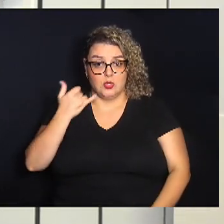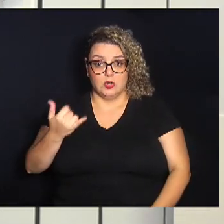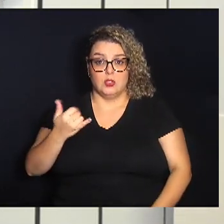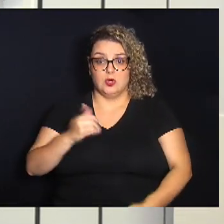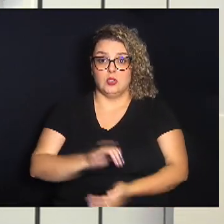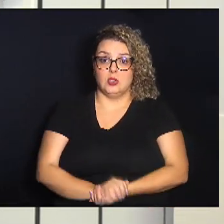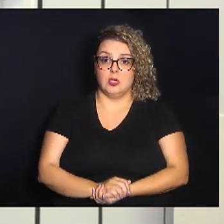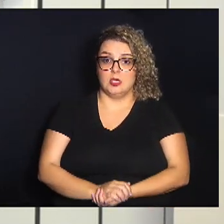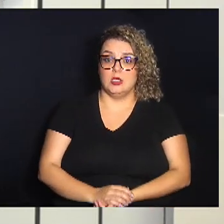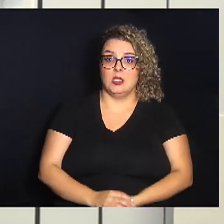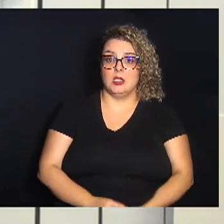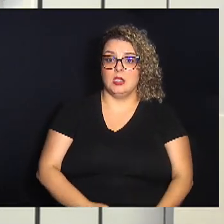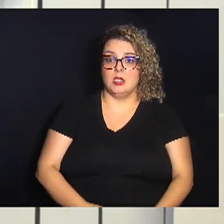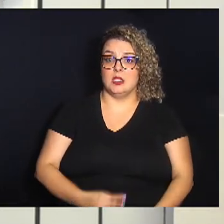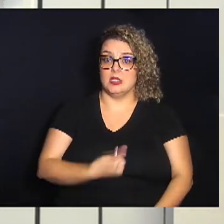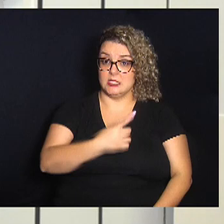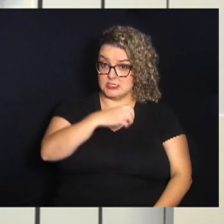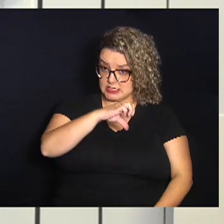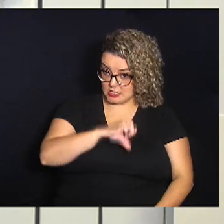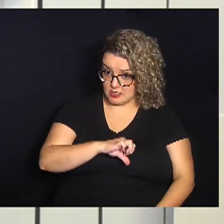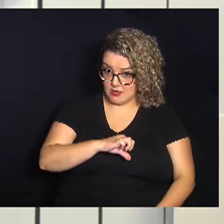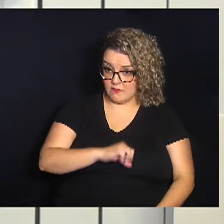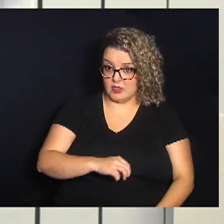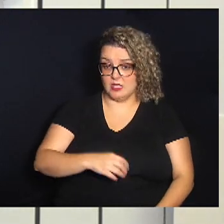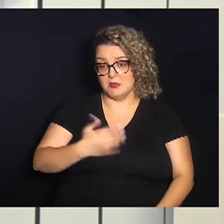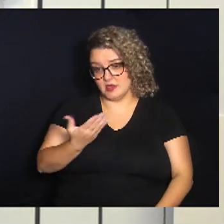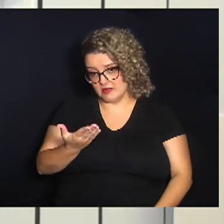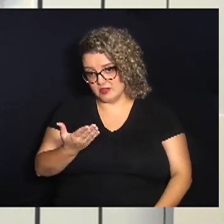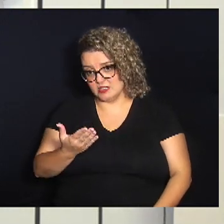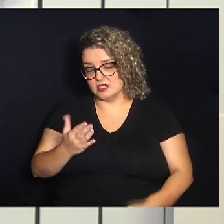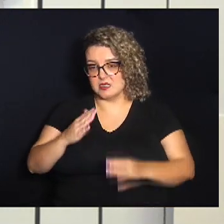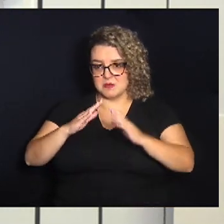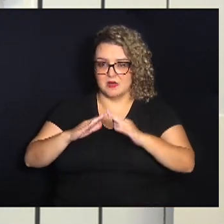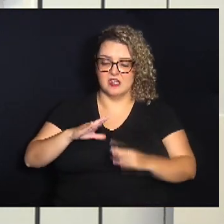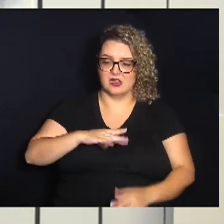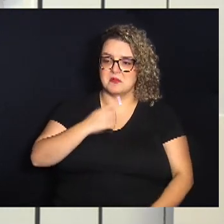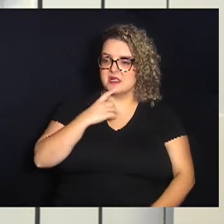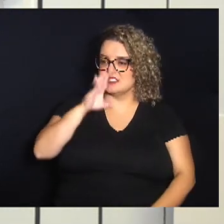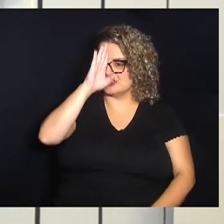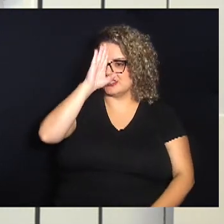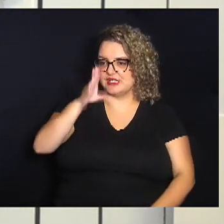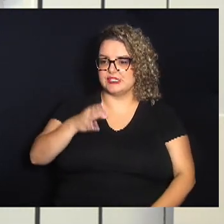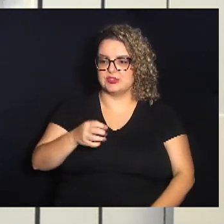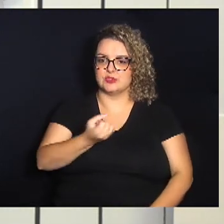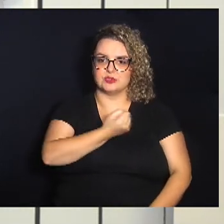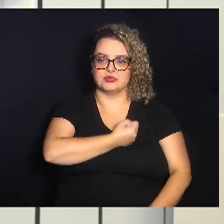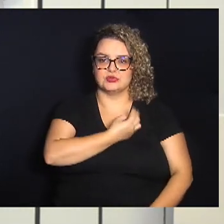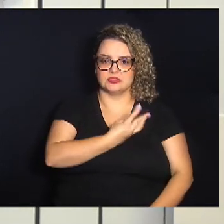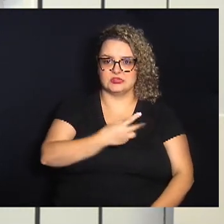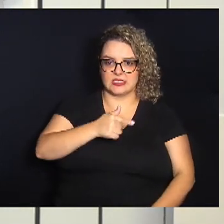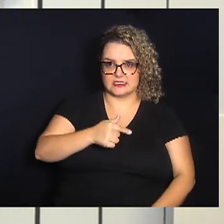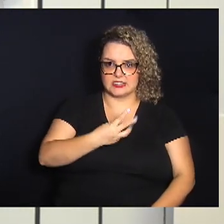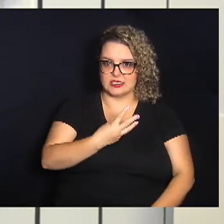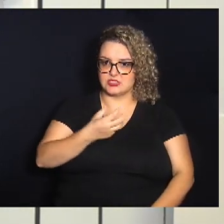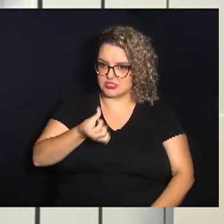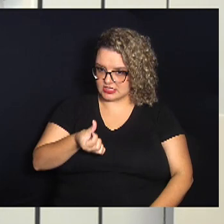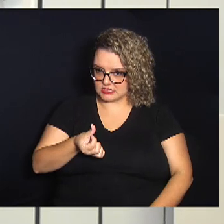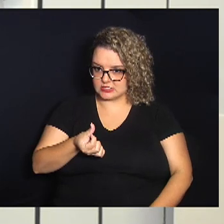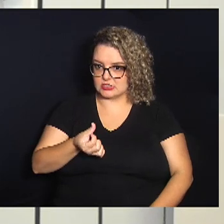aqui o telefone 19 ao DDD, para você que é de Campinas e região, pode ir direto no